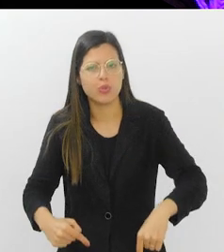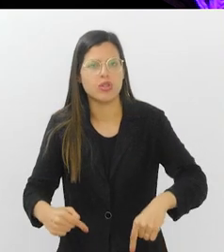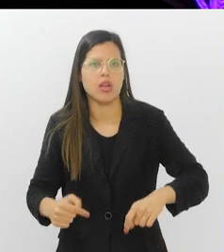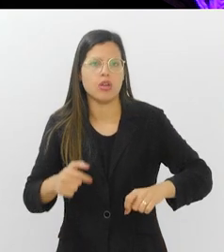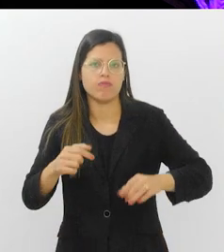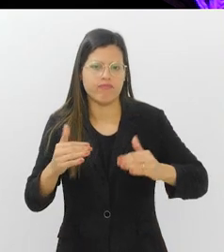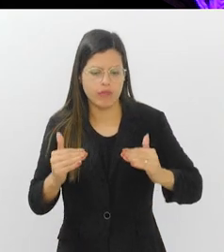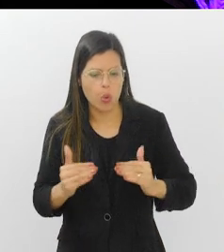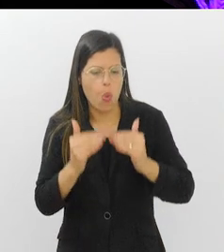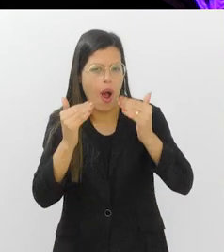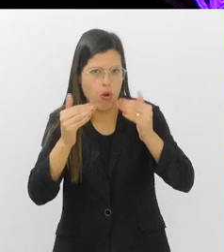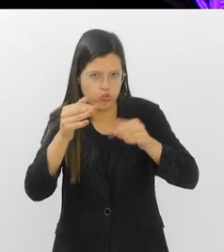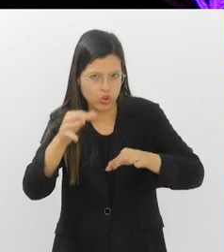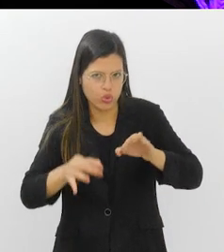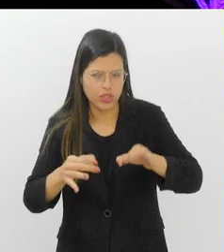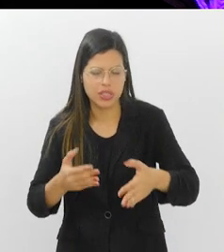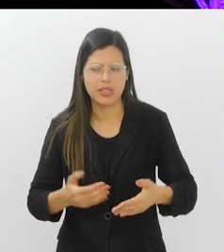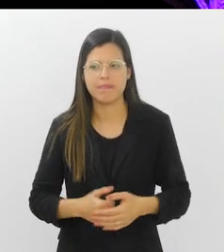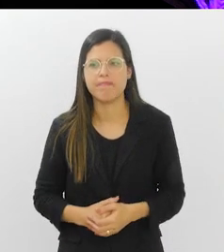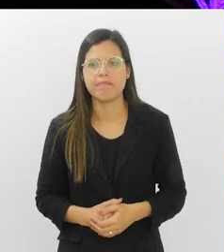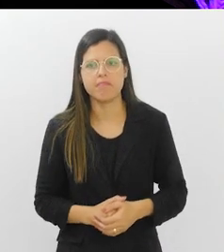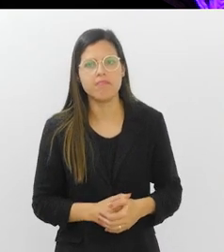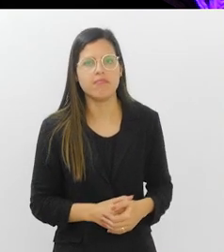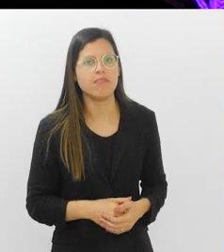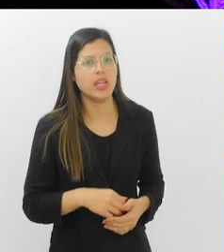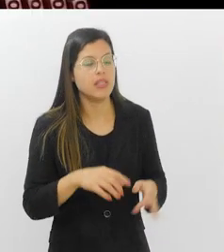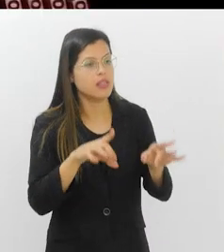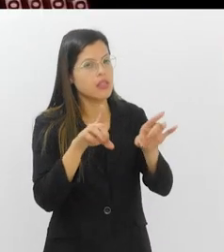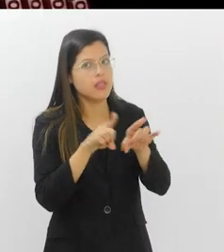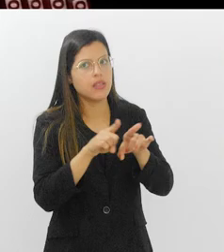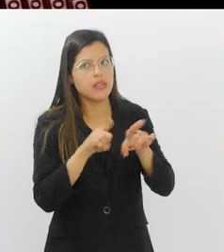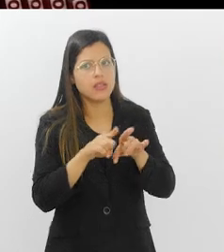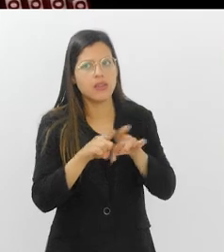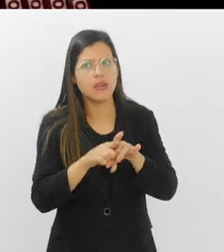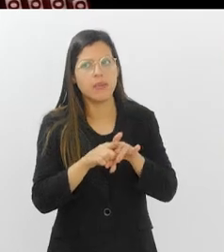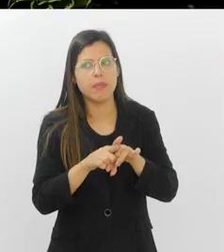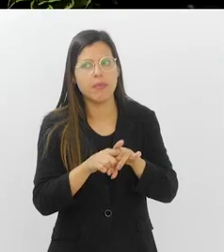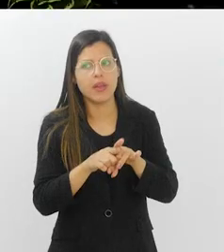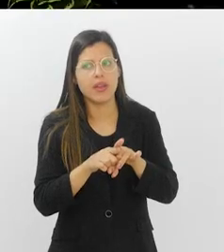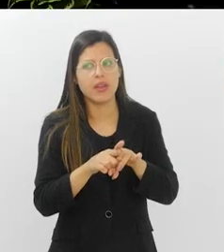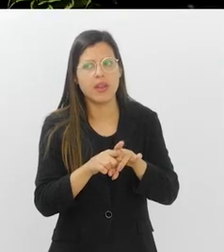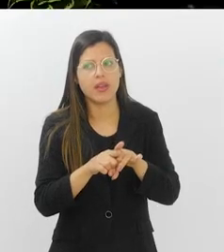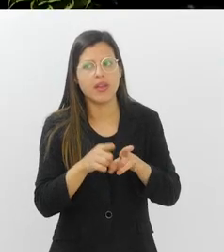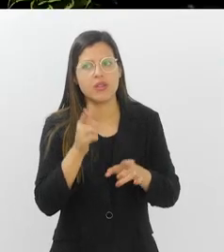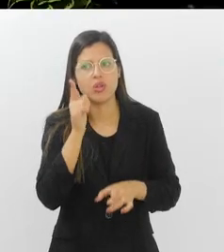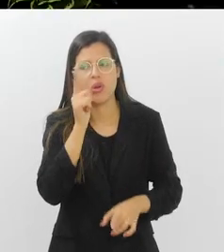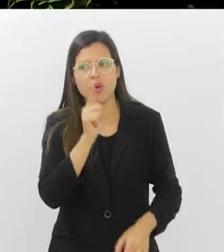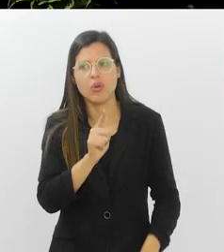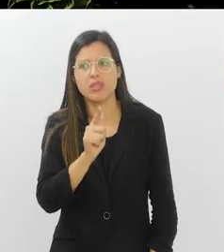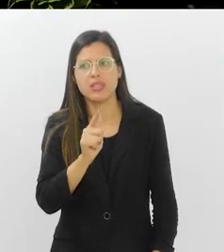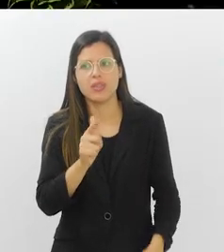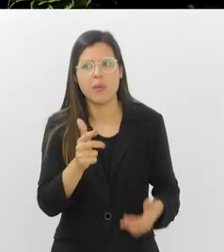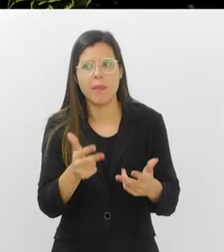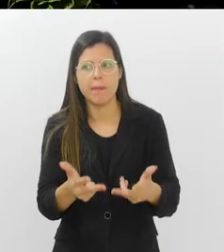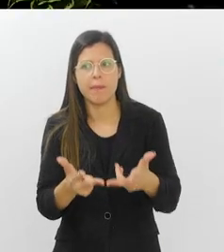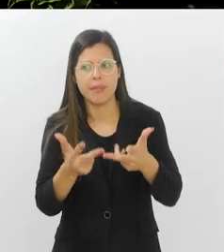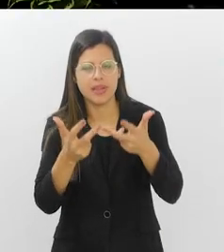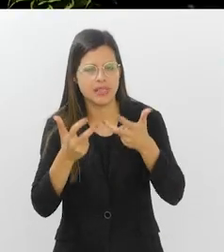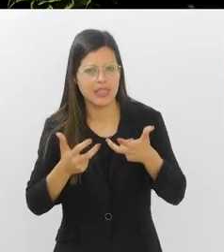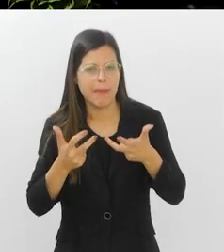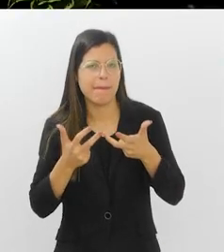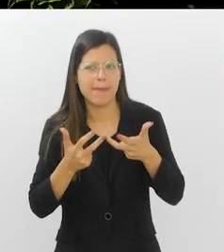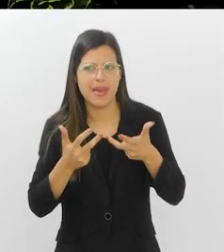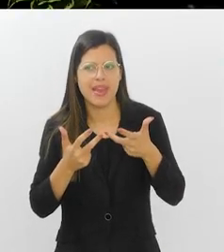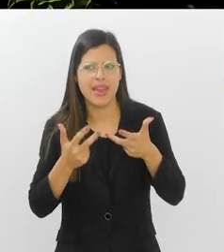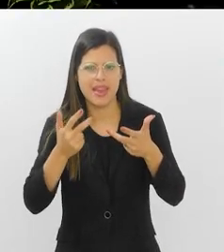de forma eh equânime né Uhum E aí também eh a gente consegue